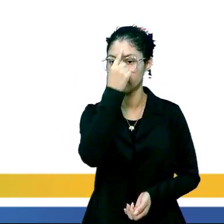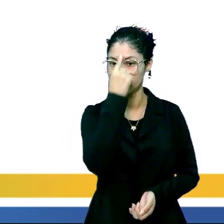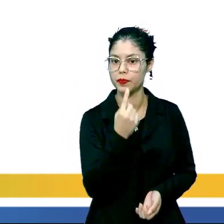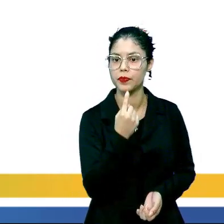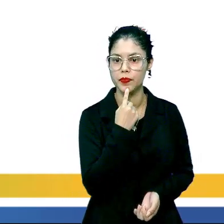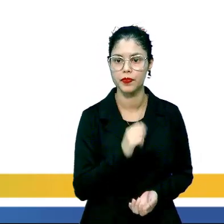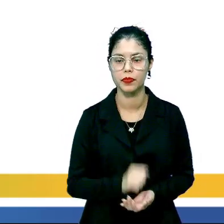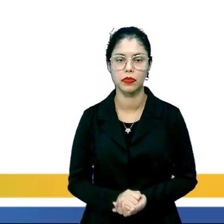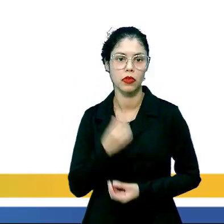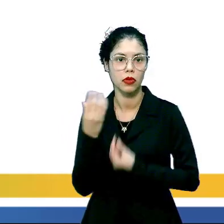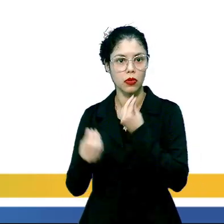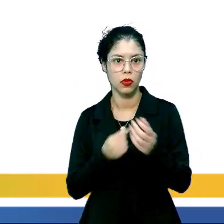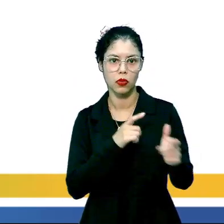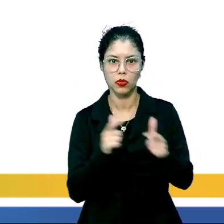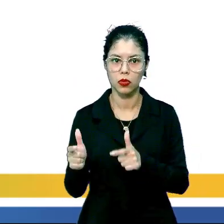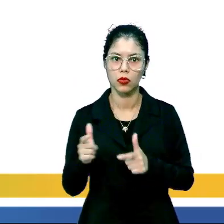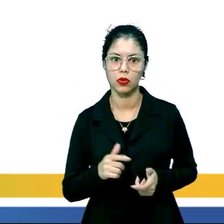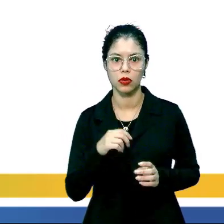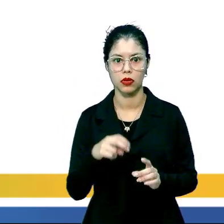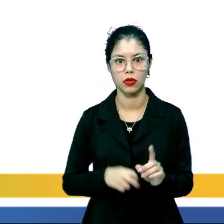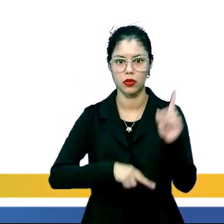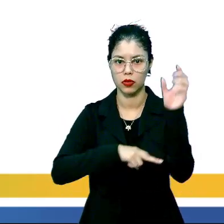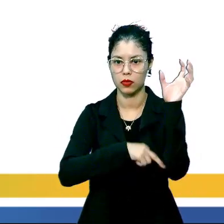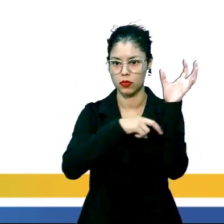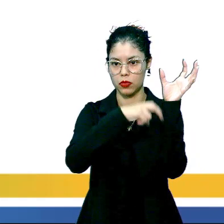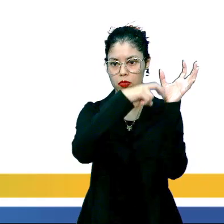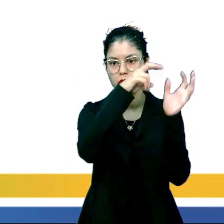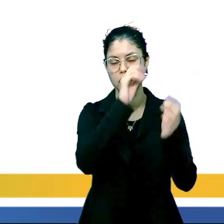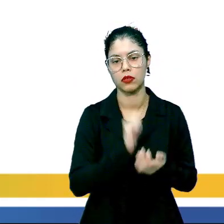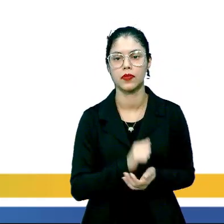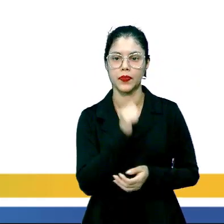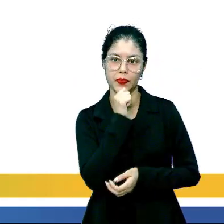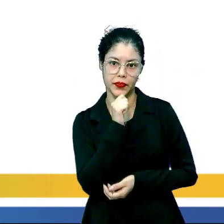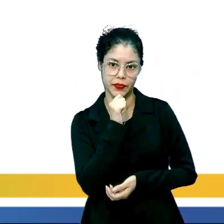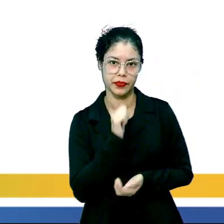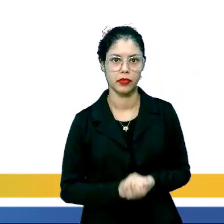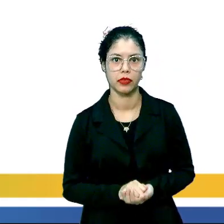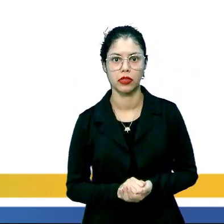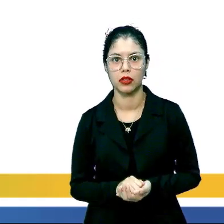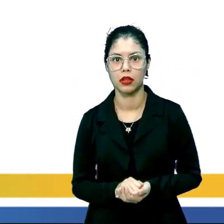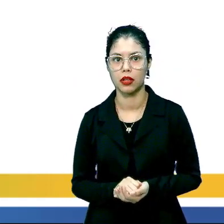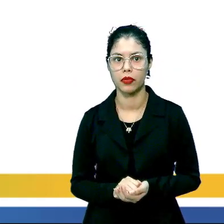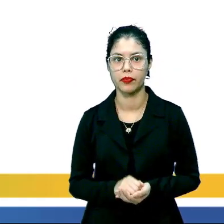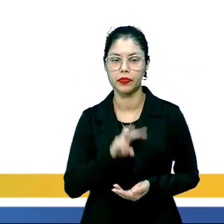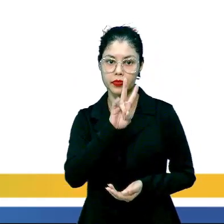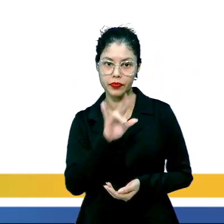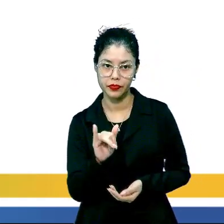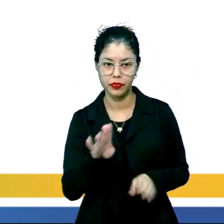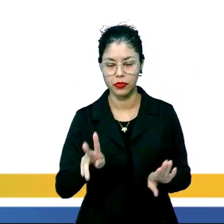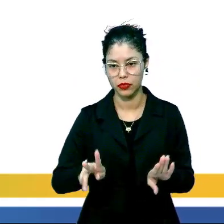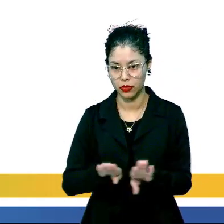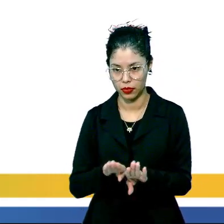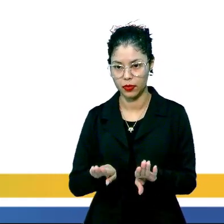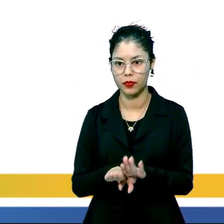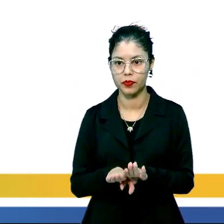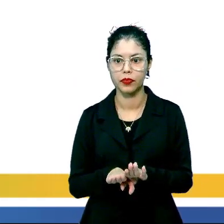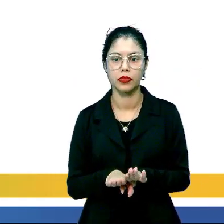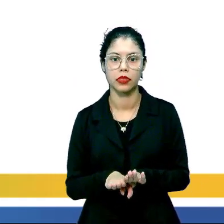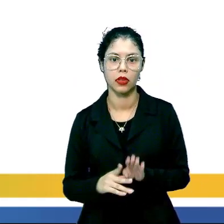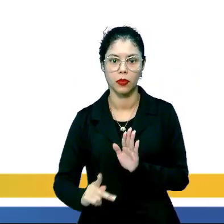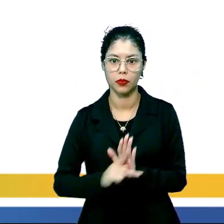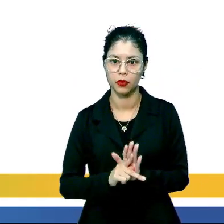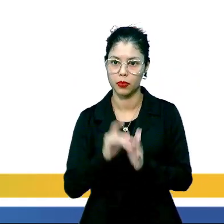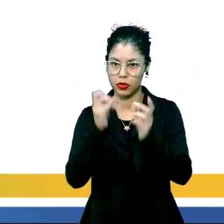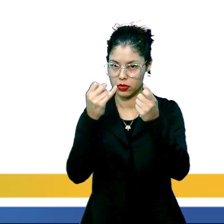figura, onde nós temos aqui um alpinista que está suspenso aqui numa montanha, e ao que vai depender aí, o que vai justificar a